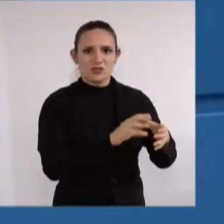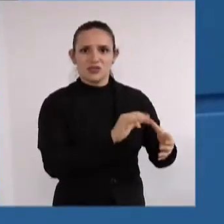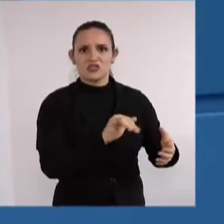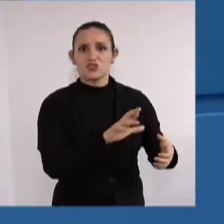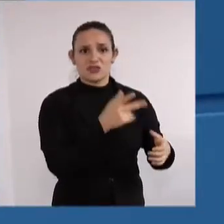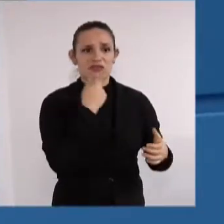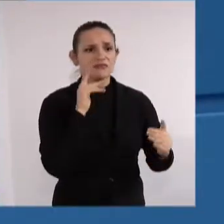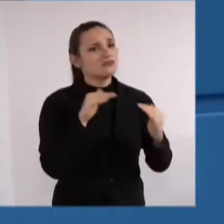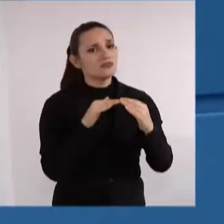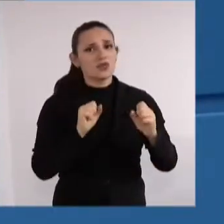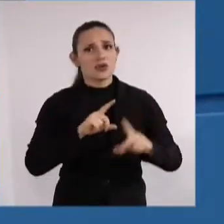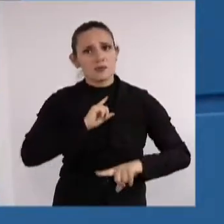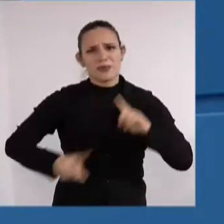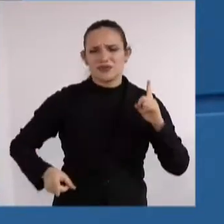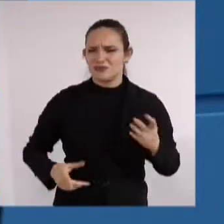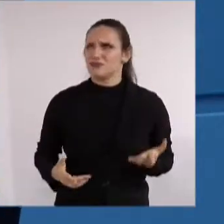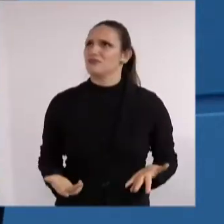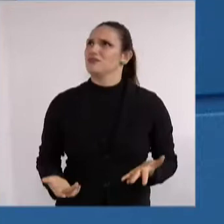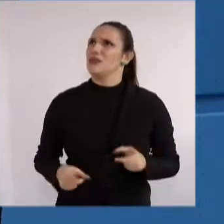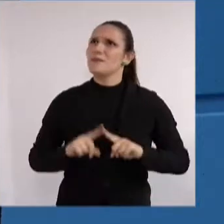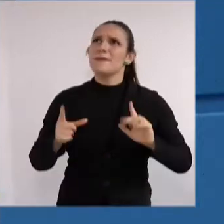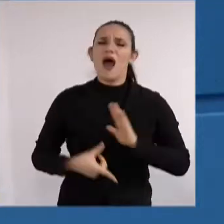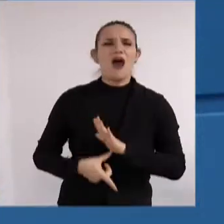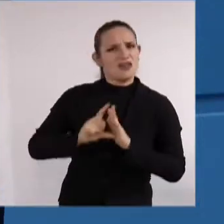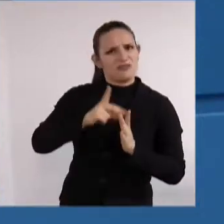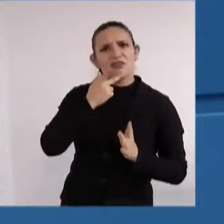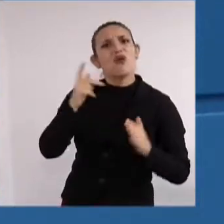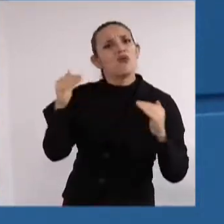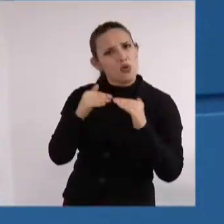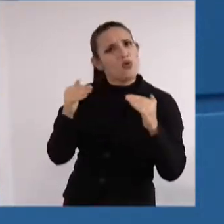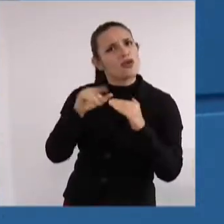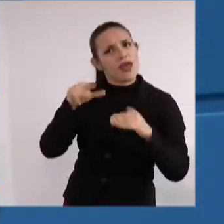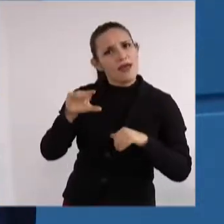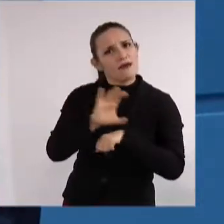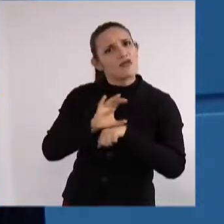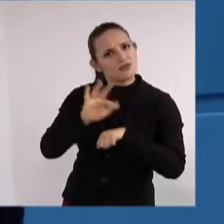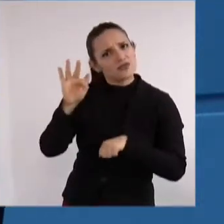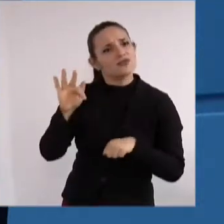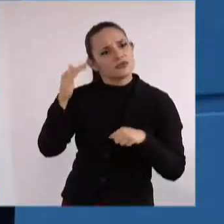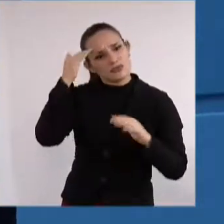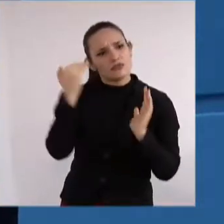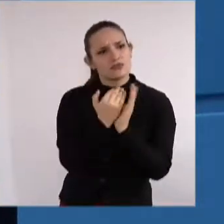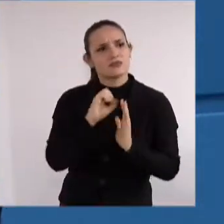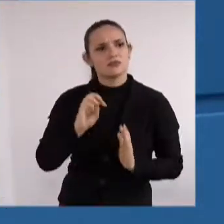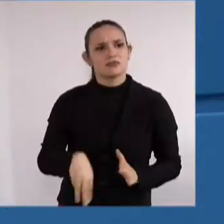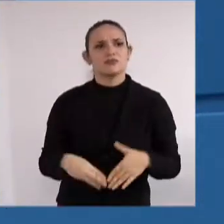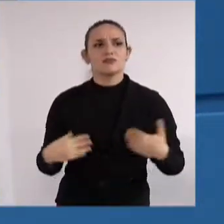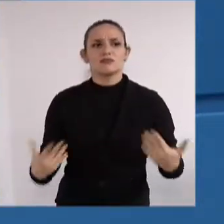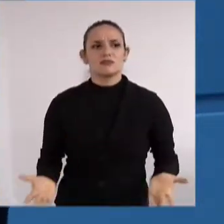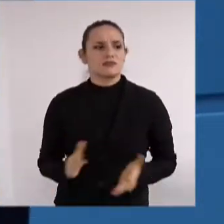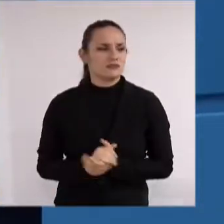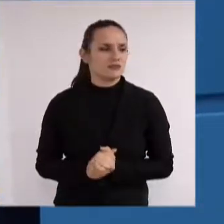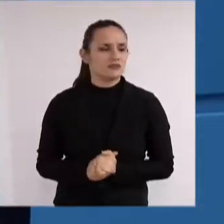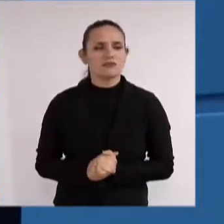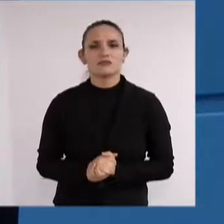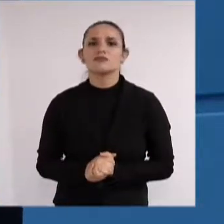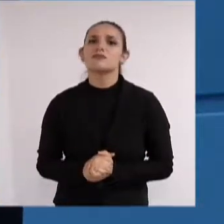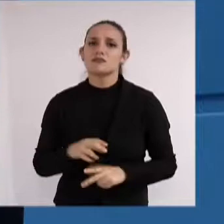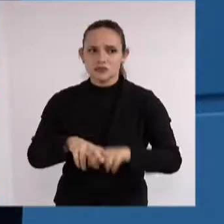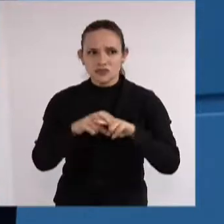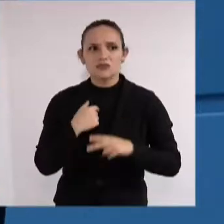veto, se realmente lá na comissão ela provou que é constitucional, está tudo bem, e as outras comissões também. É isso que nos